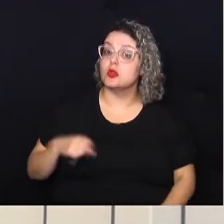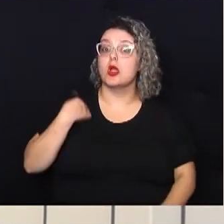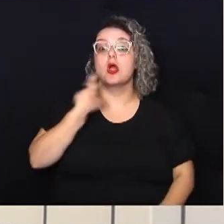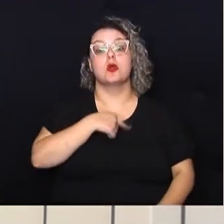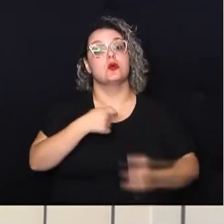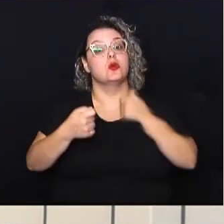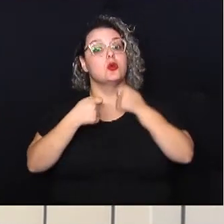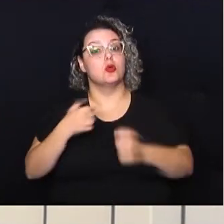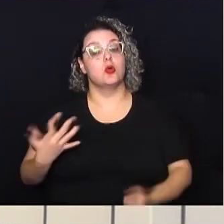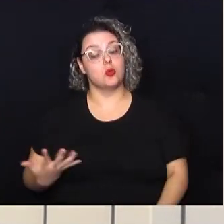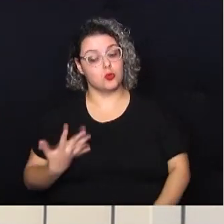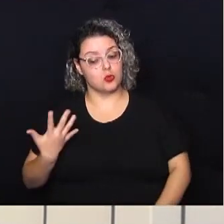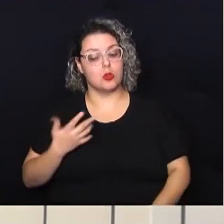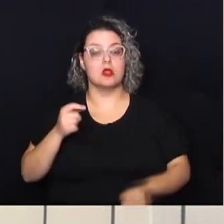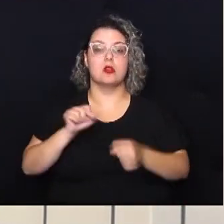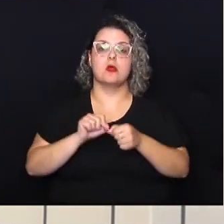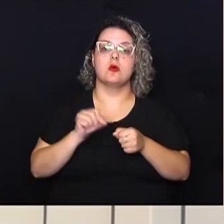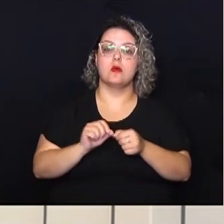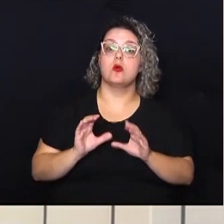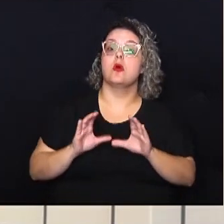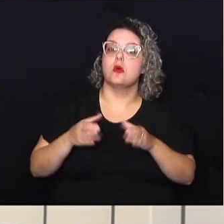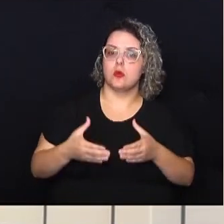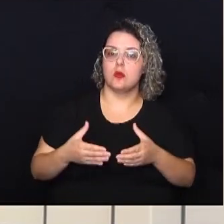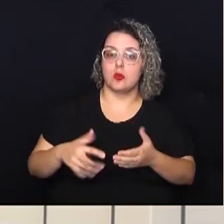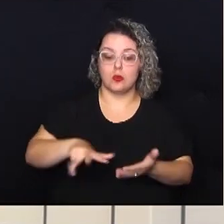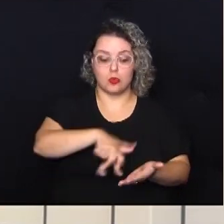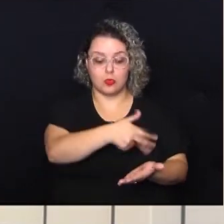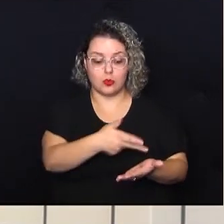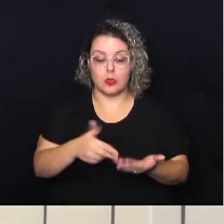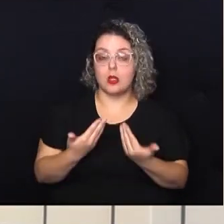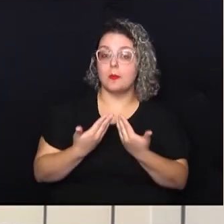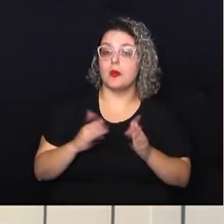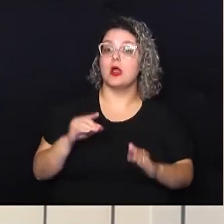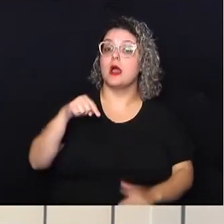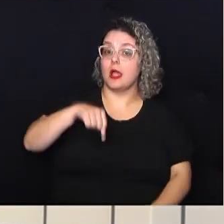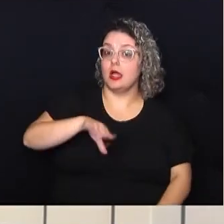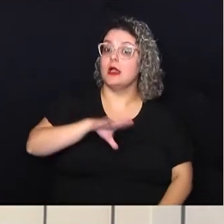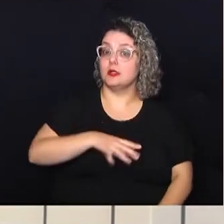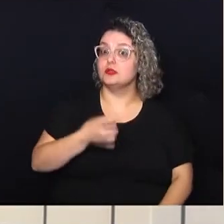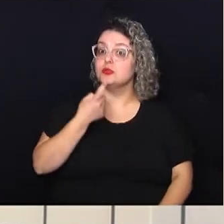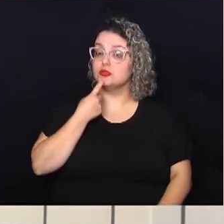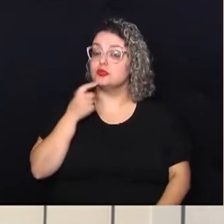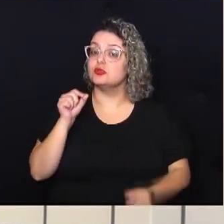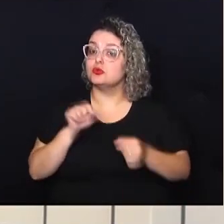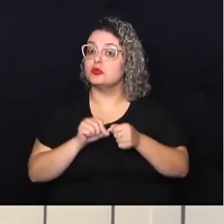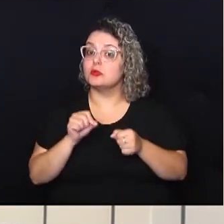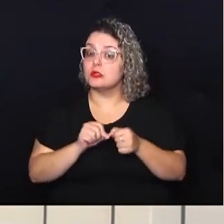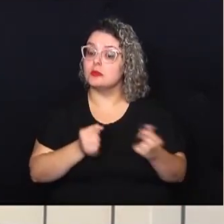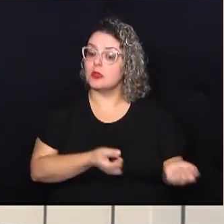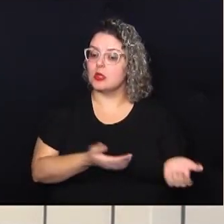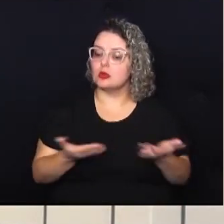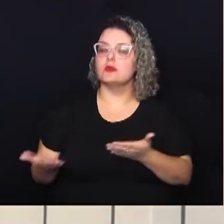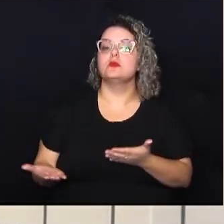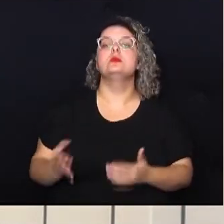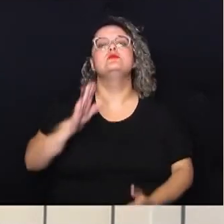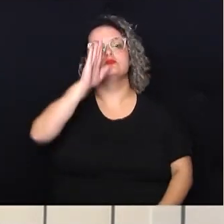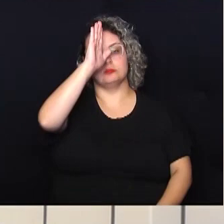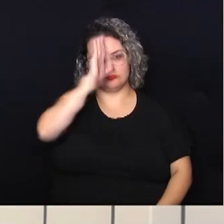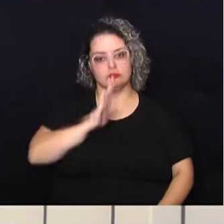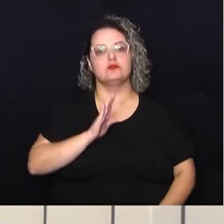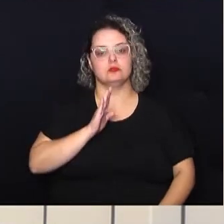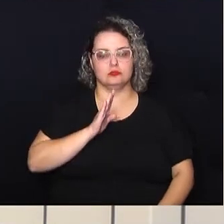repórter Luana Galiza fez com o grupo Dança Aberta aqui de Campinas, que vai fazer uma apresentação gratuita